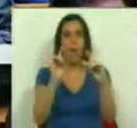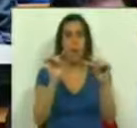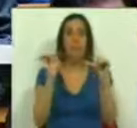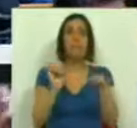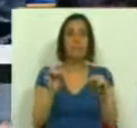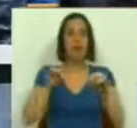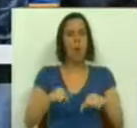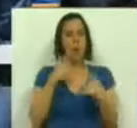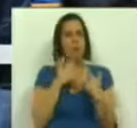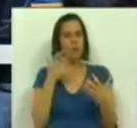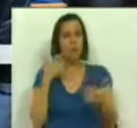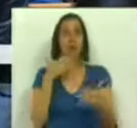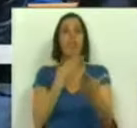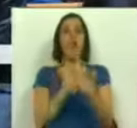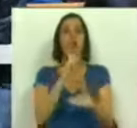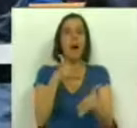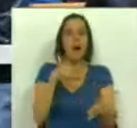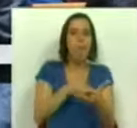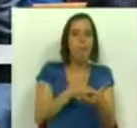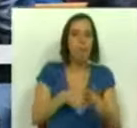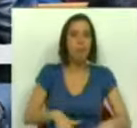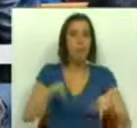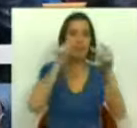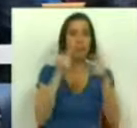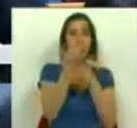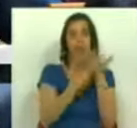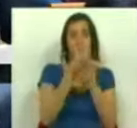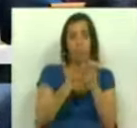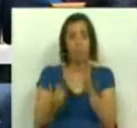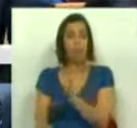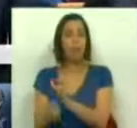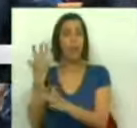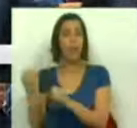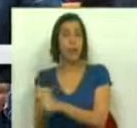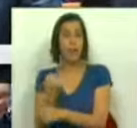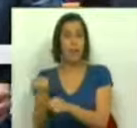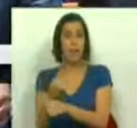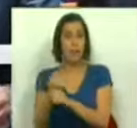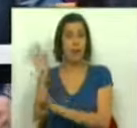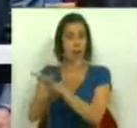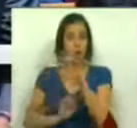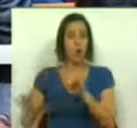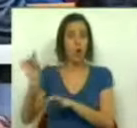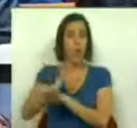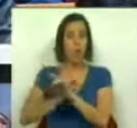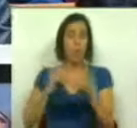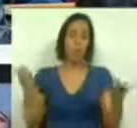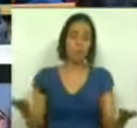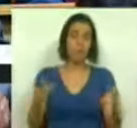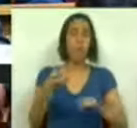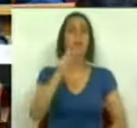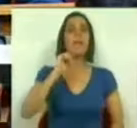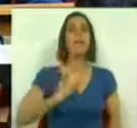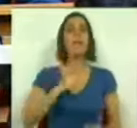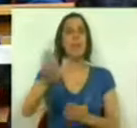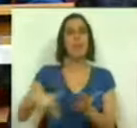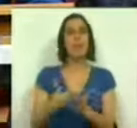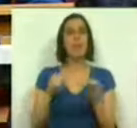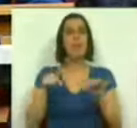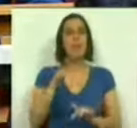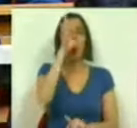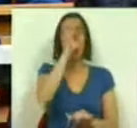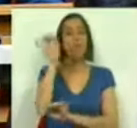hoje óbvios bloqueios ao crescimento económico e à criação de emprego na Europa. E por isso o PSD propõe hoje